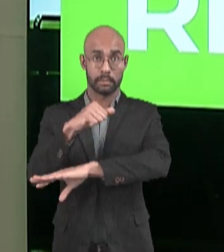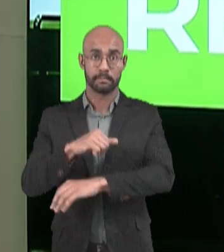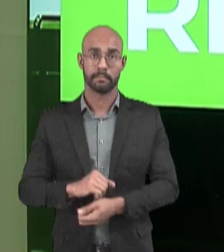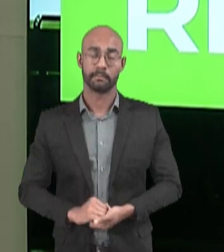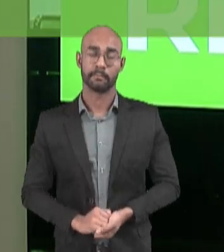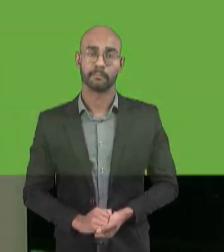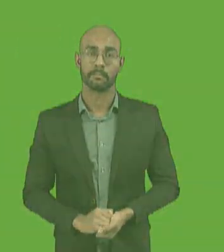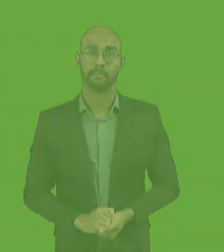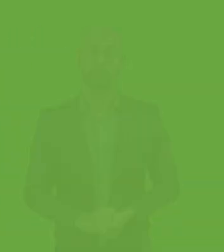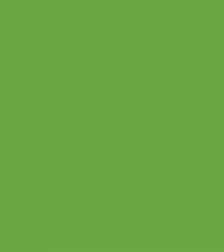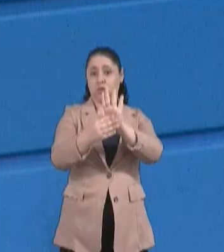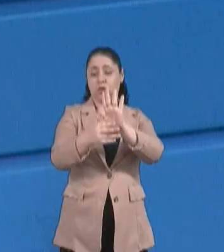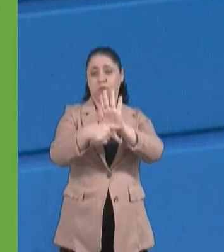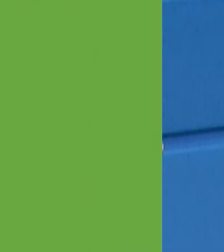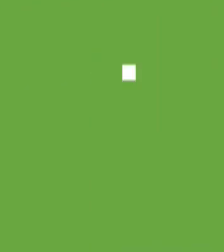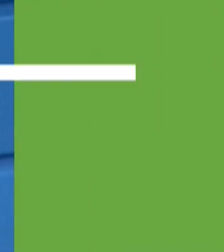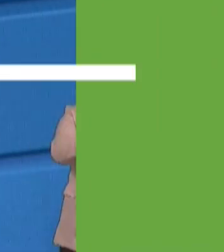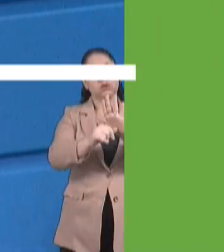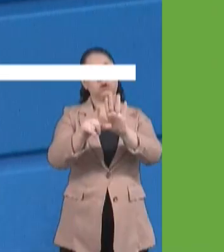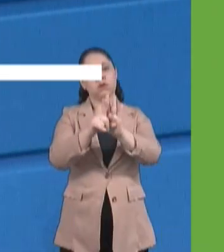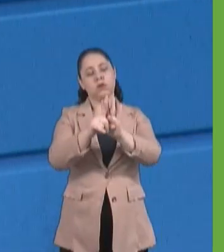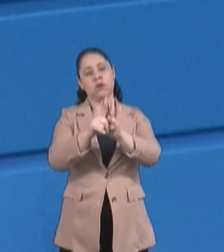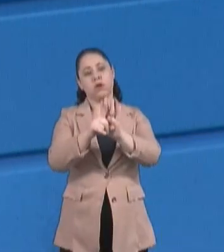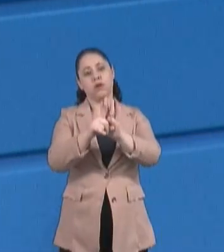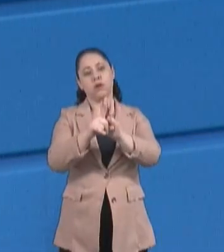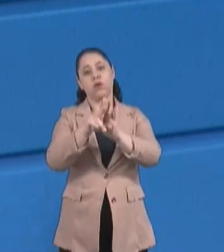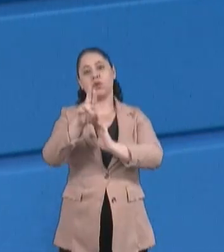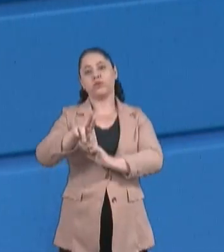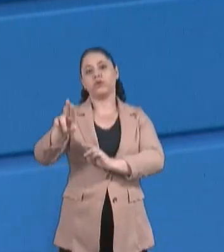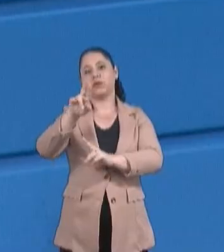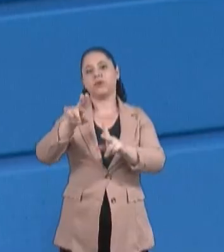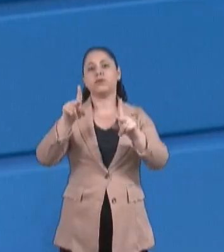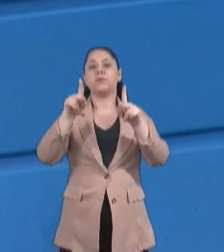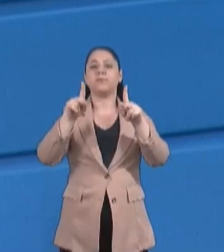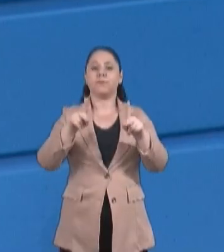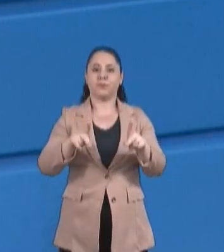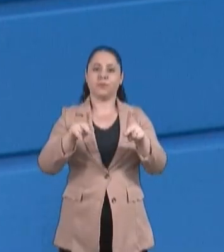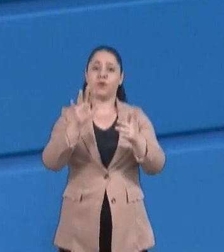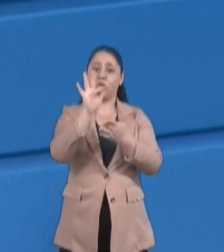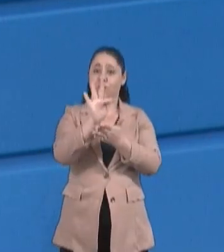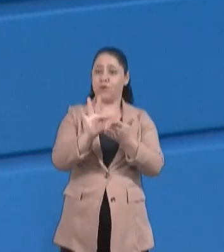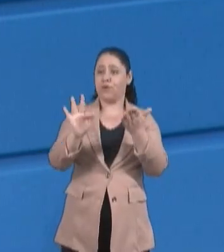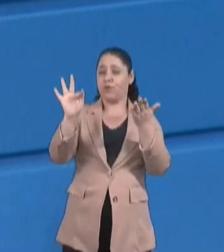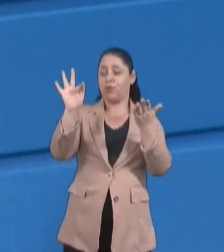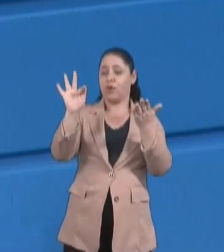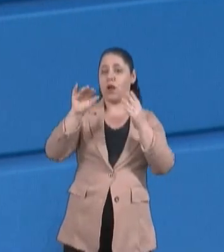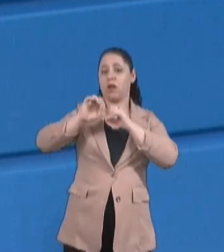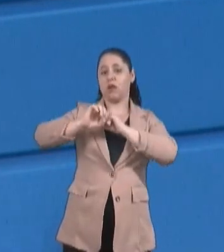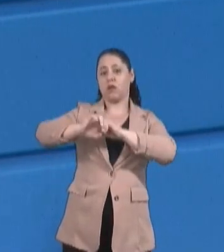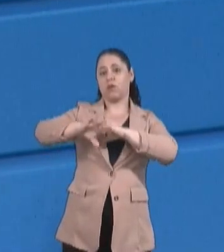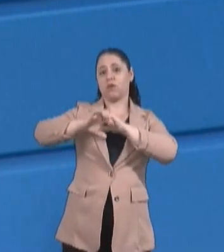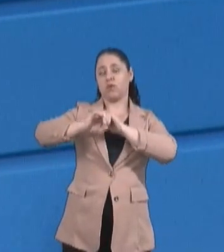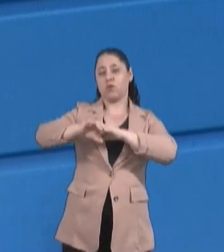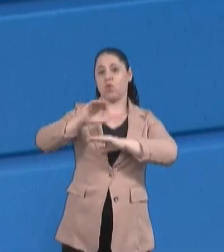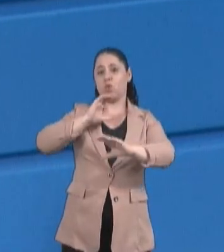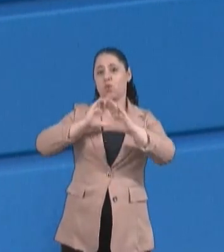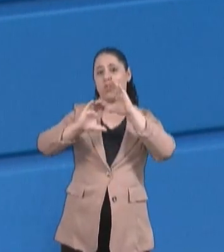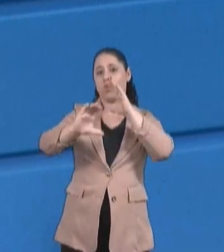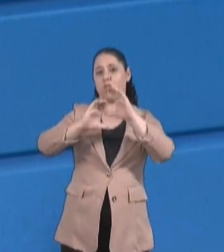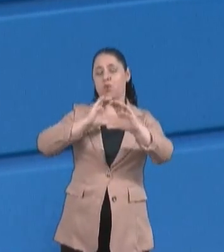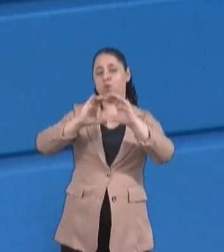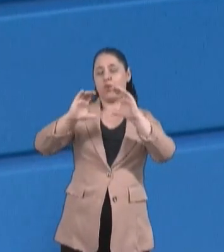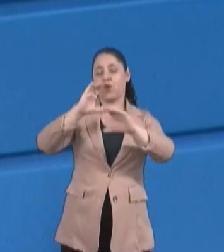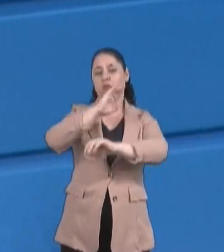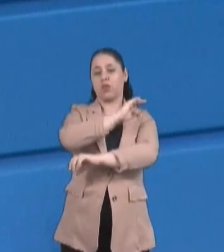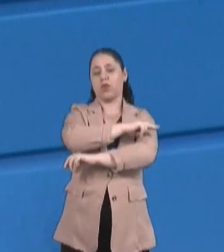Andradina. O projeto de lei declara a utilidade pública da Fundação Educativa de Comunicação